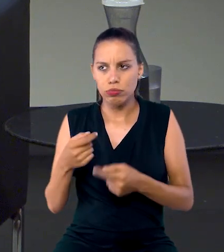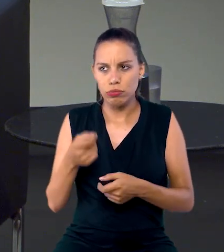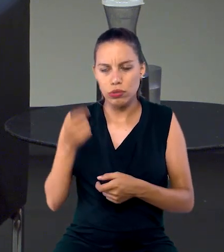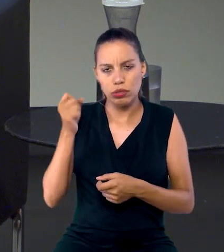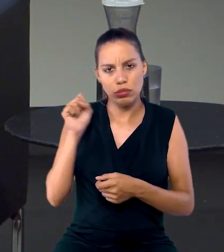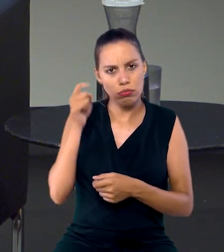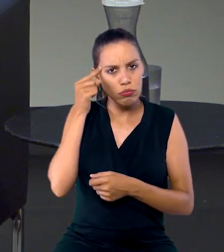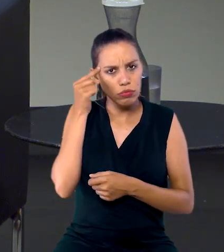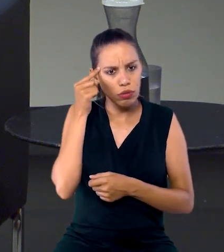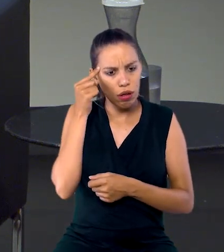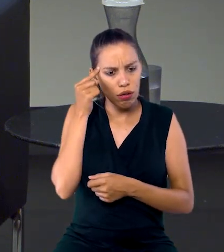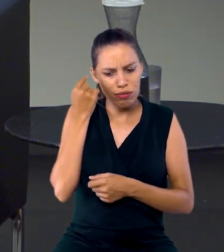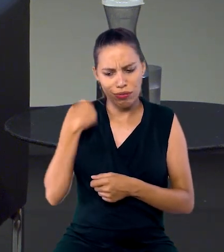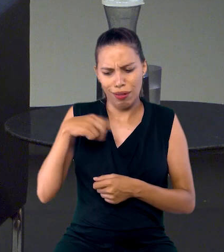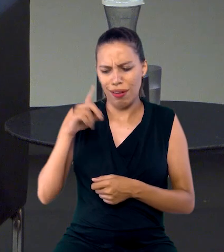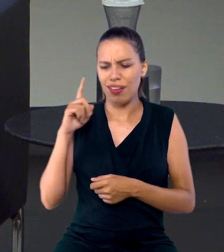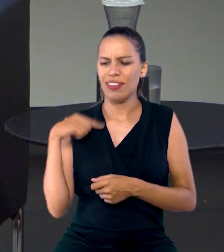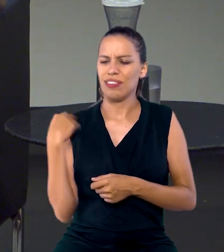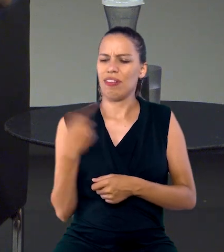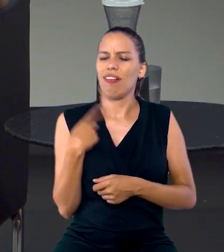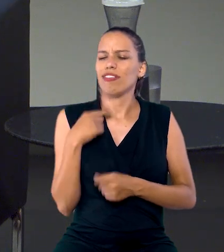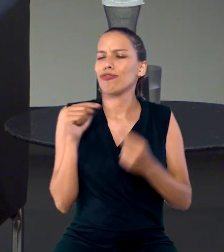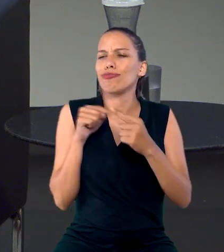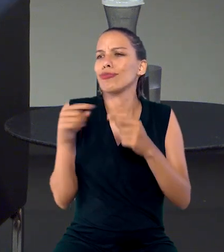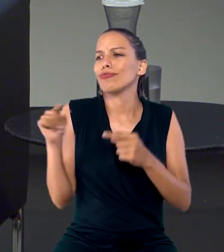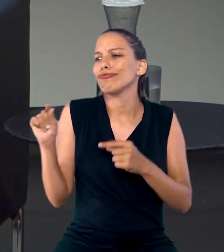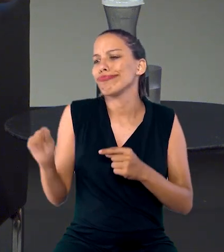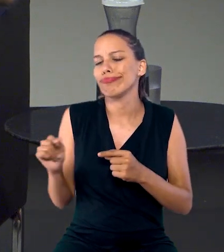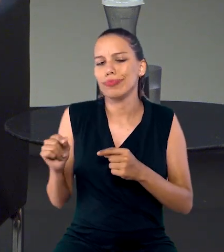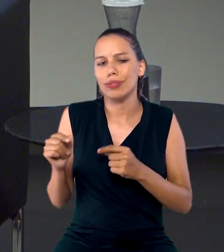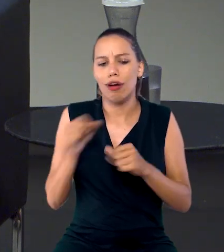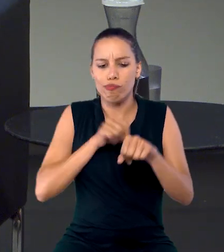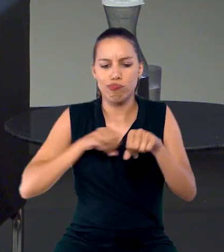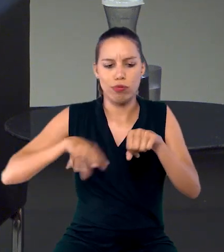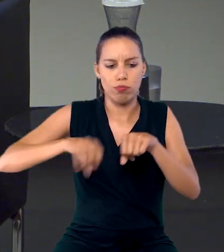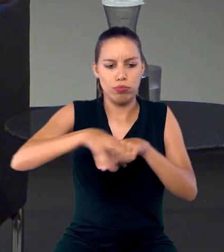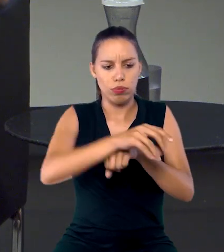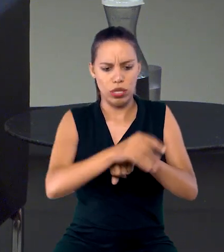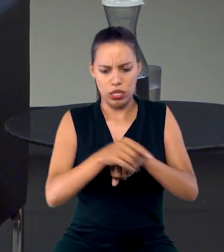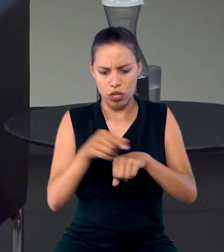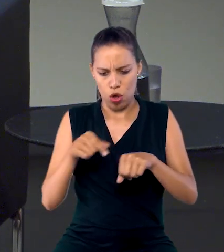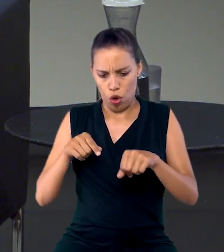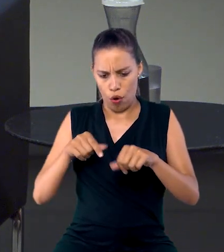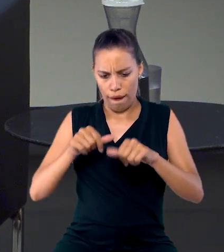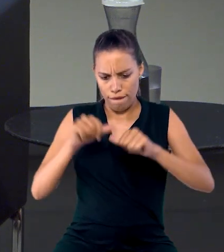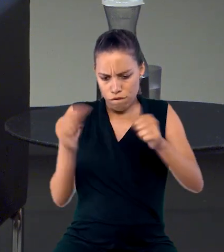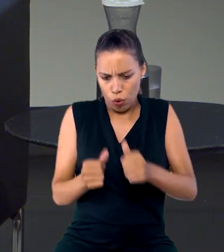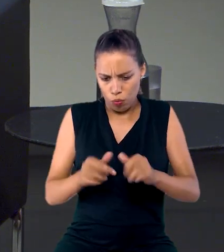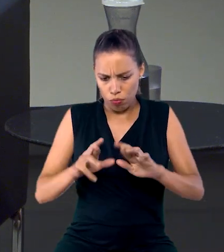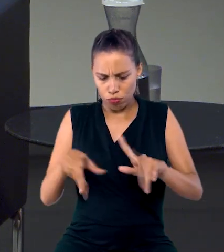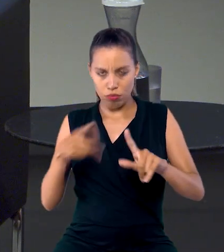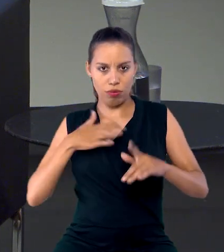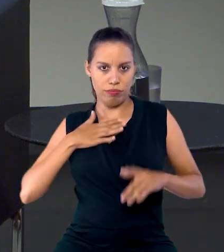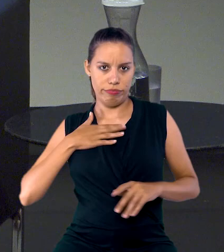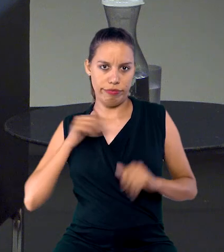círculos de tempo, que ele tem uma experiência de corpo completamente diferente da